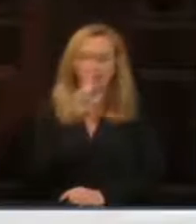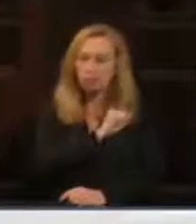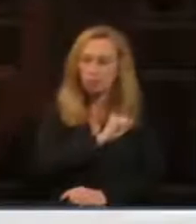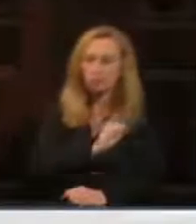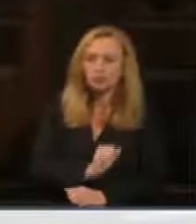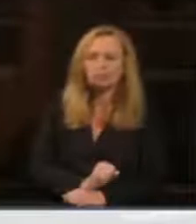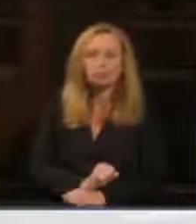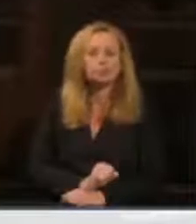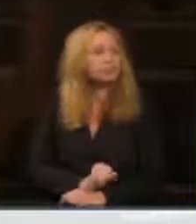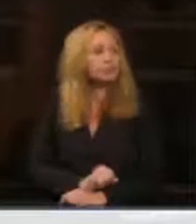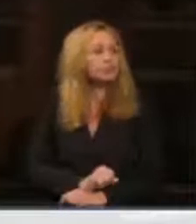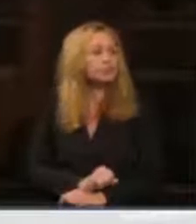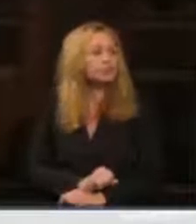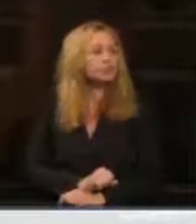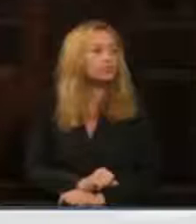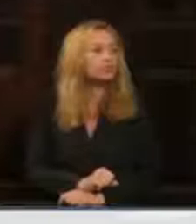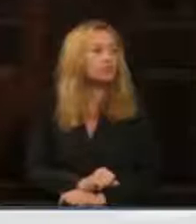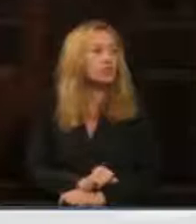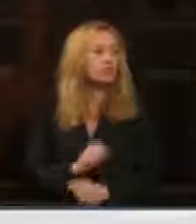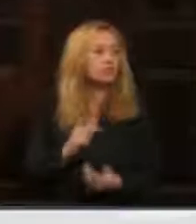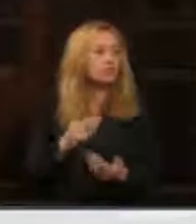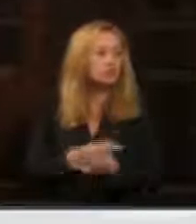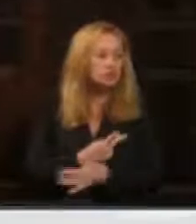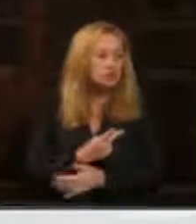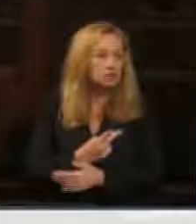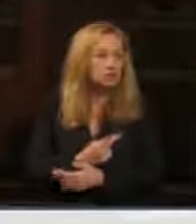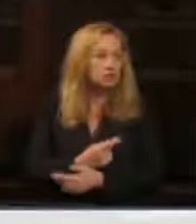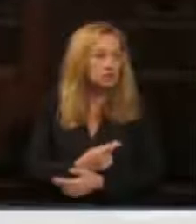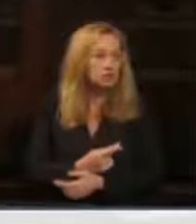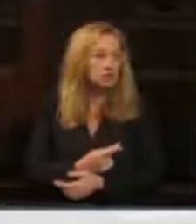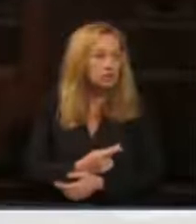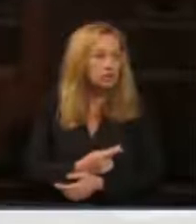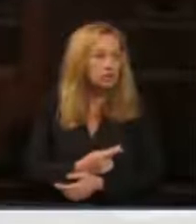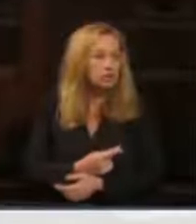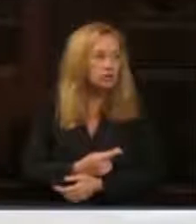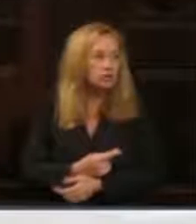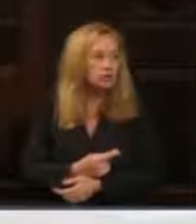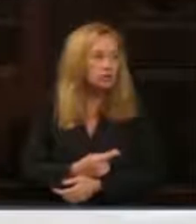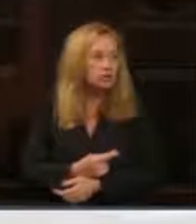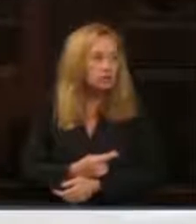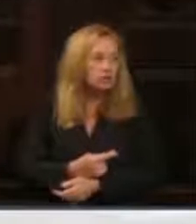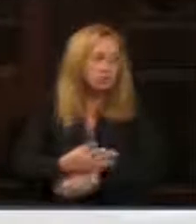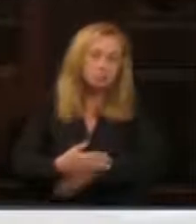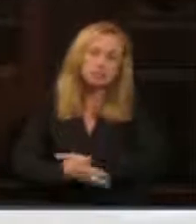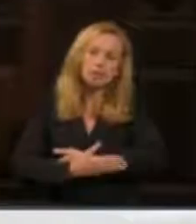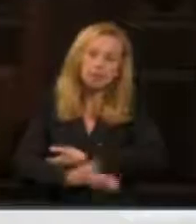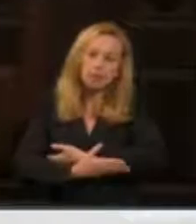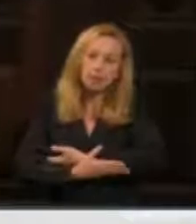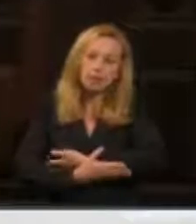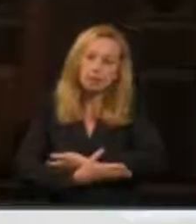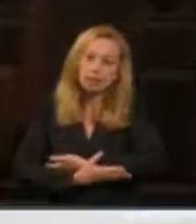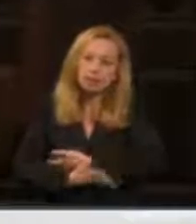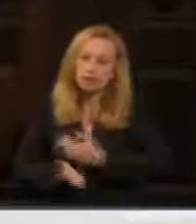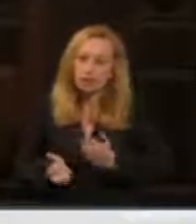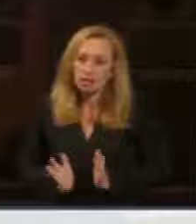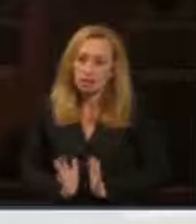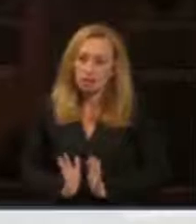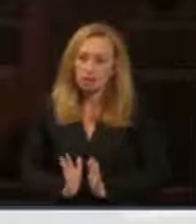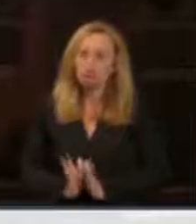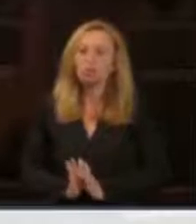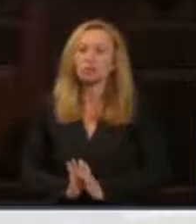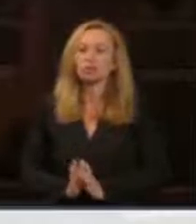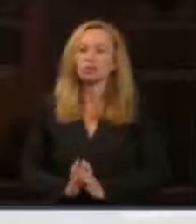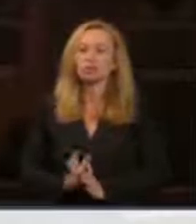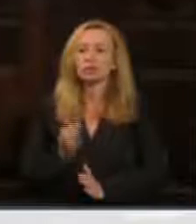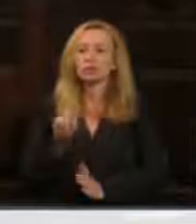aí do óbito de nascituros, né? Foram 6 em apenas um mês, e agora, na semana